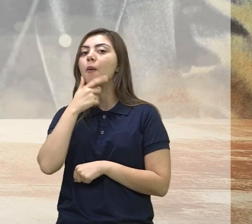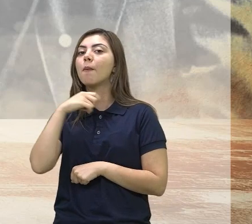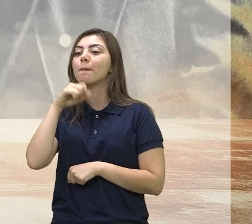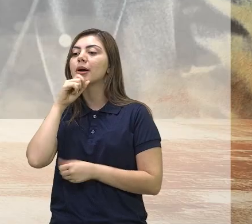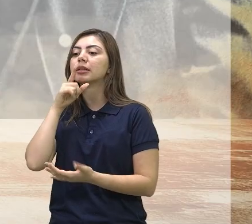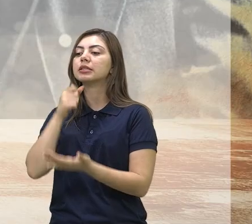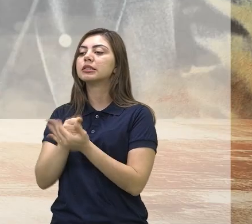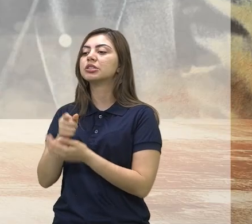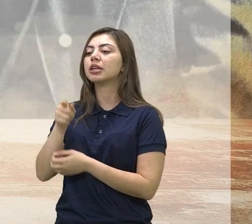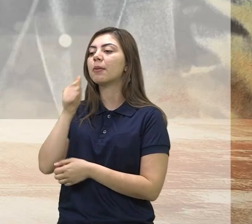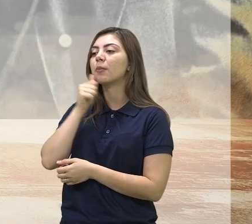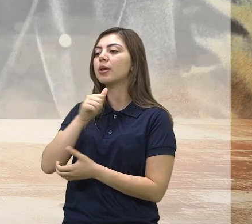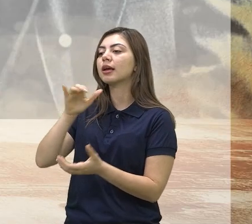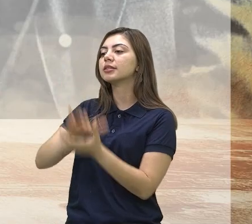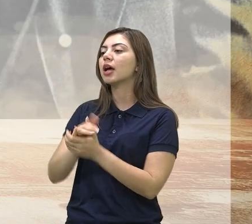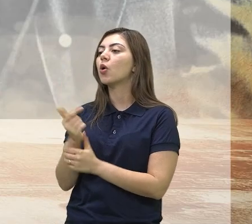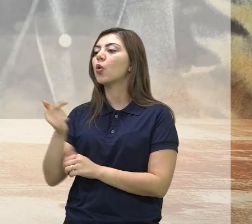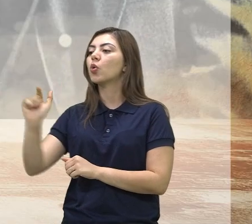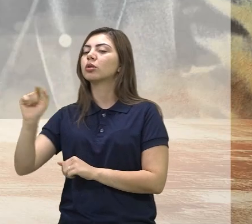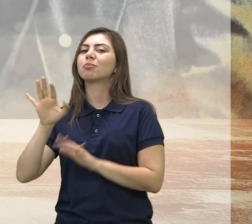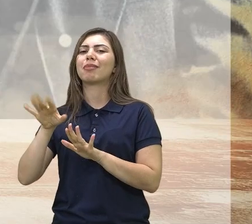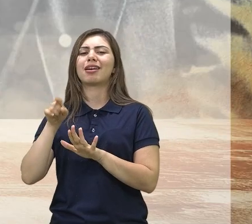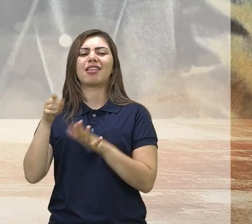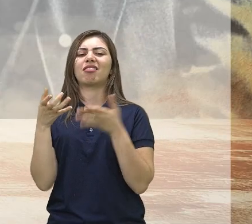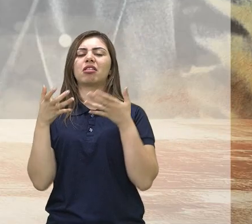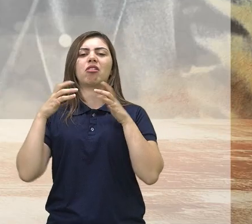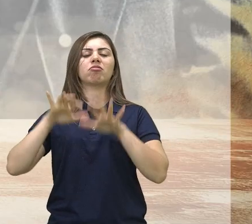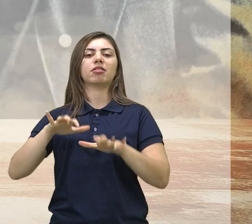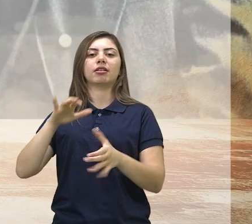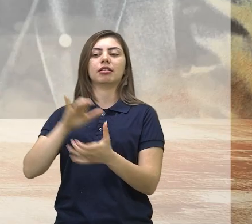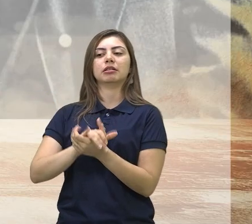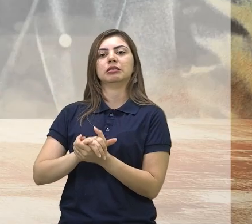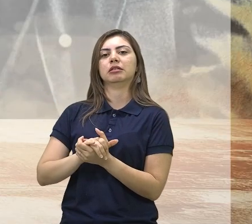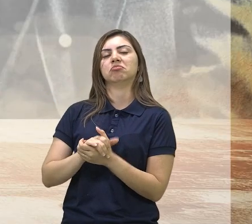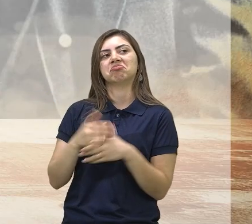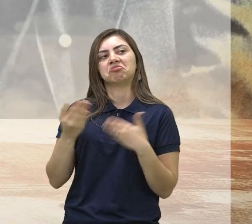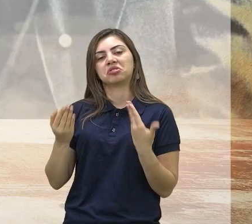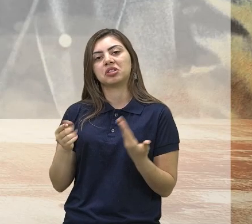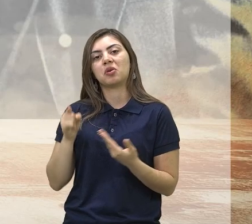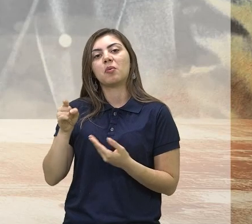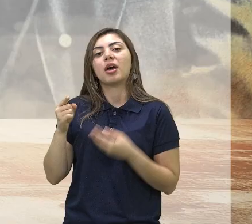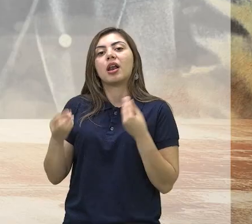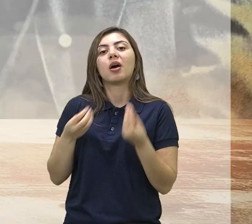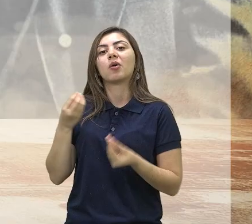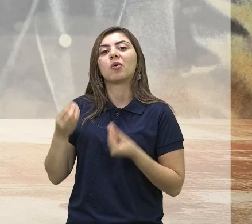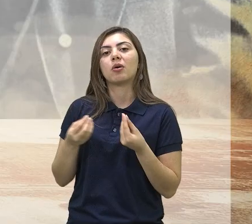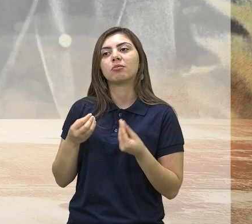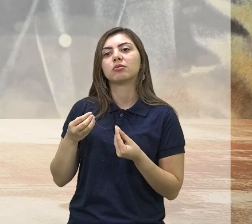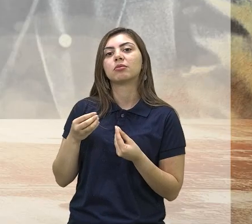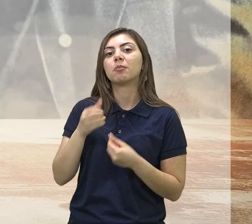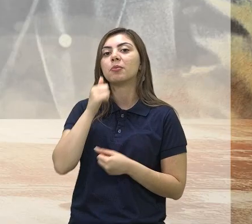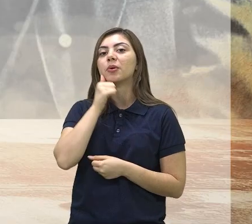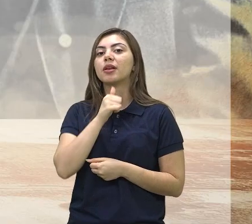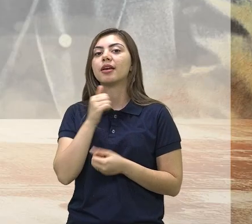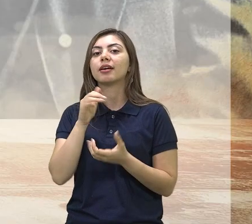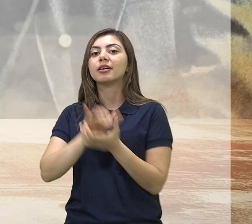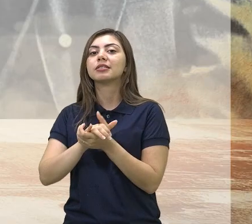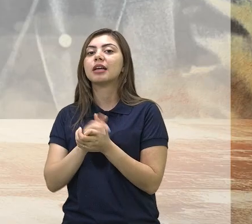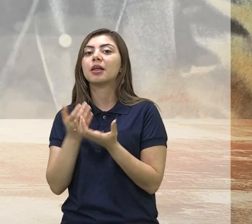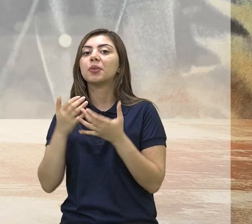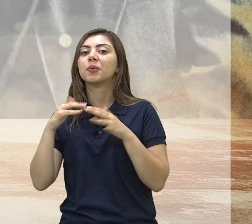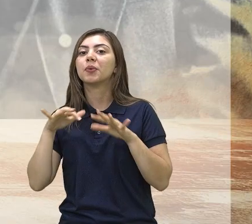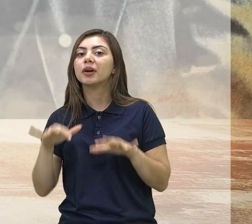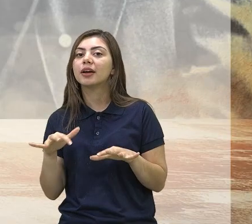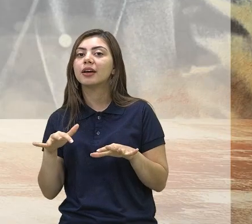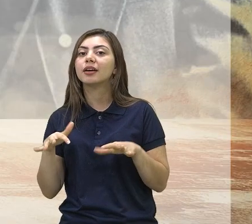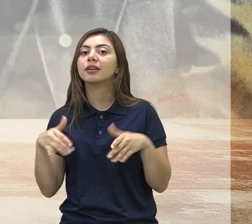mas ela se nega. Então, já que ela não quer casar, o único destino que tem ali para uma mulher que não quer casar é quando a família ali